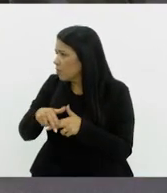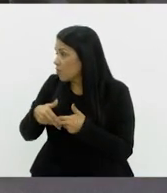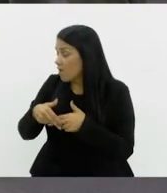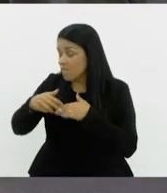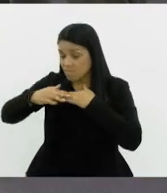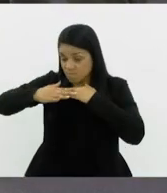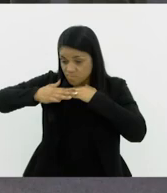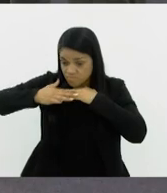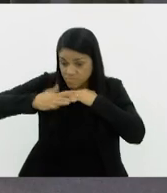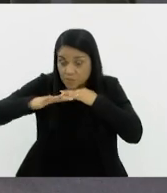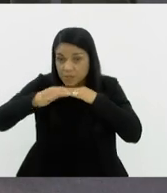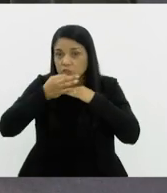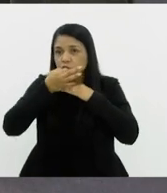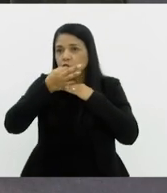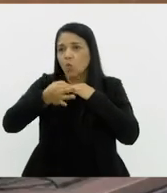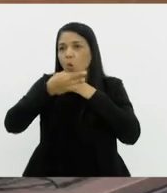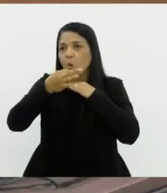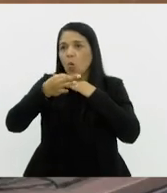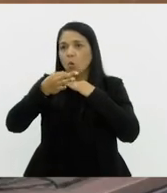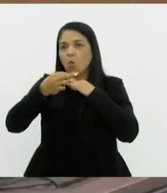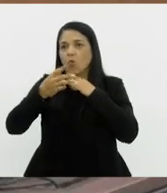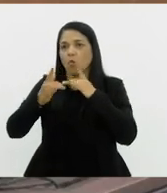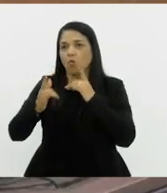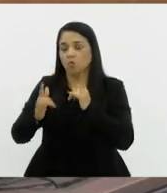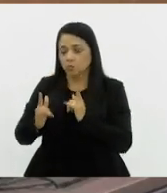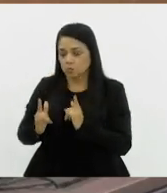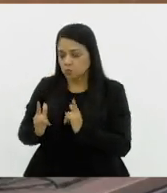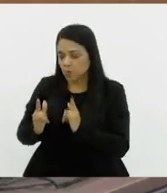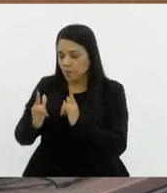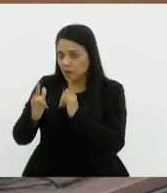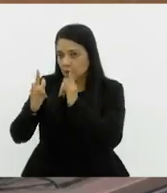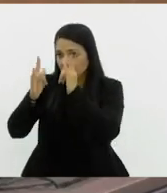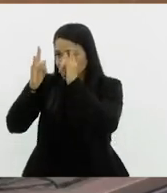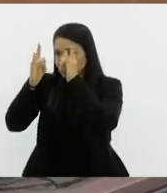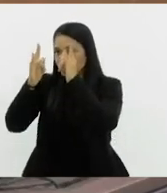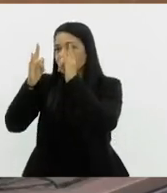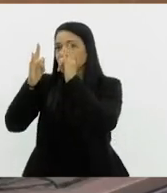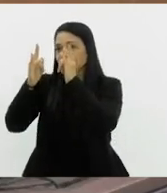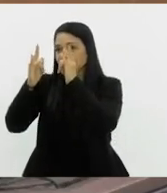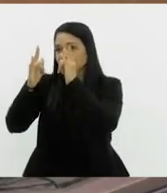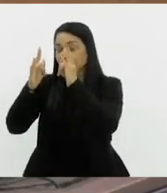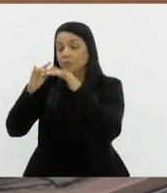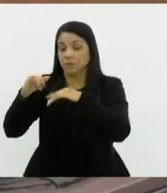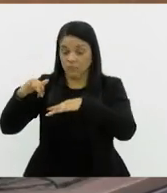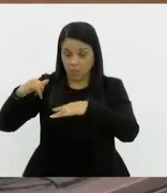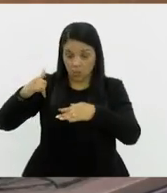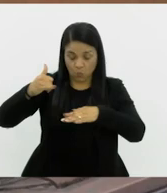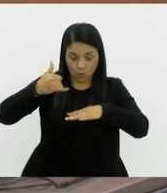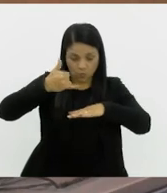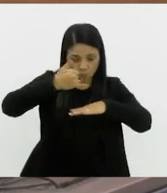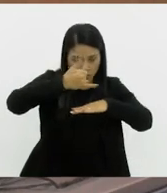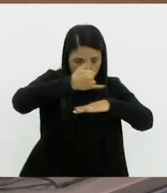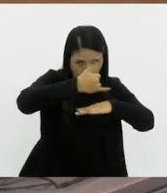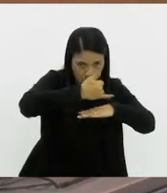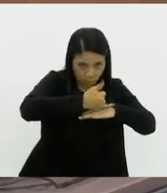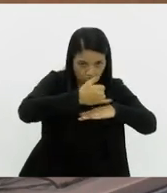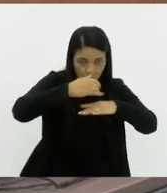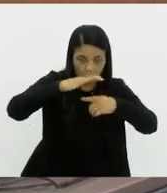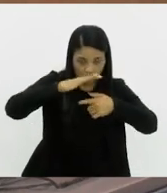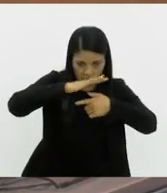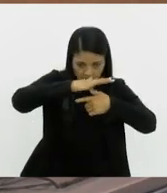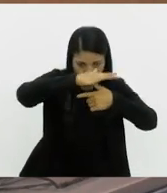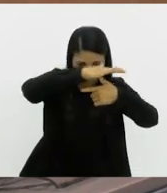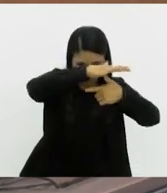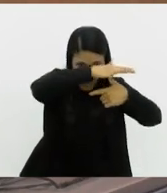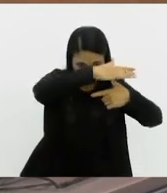vibração sonora no prédio. É, é, batendo também ajudou. Tem um heliponto em cima da casa dele. O